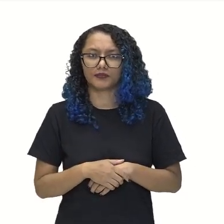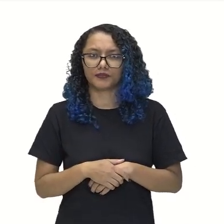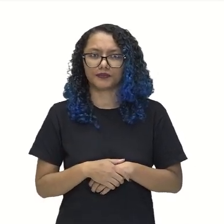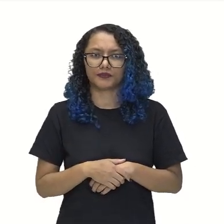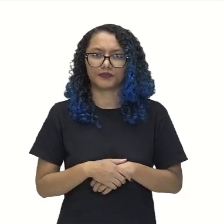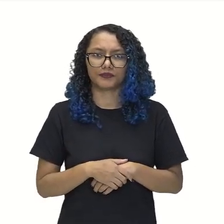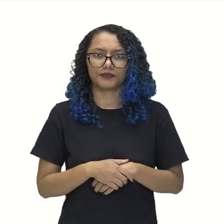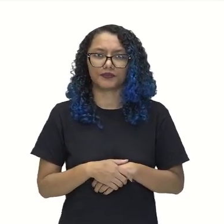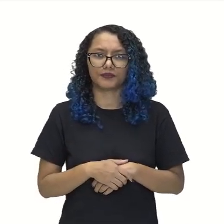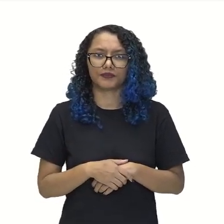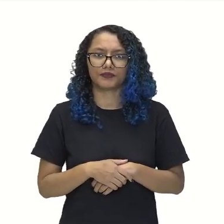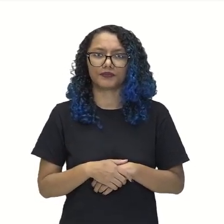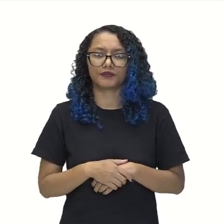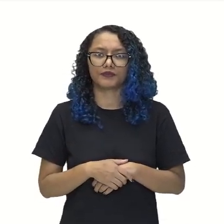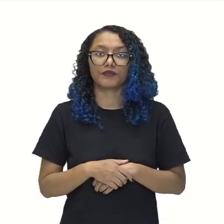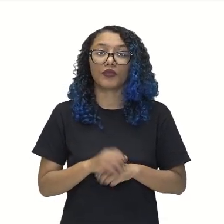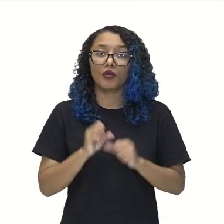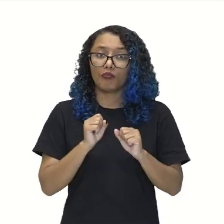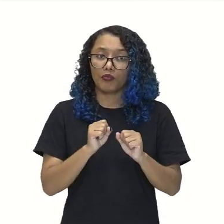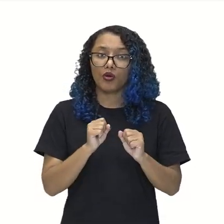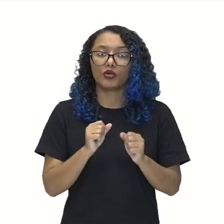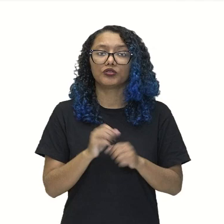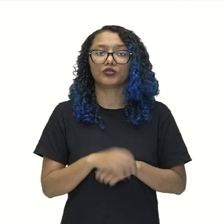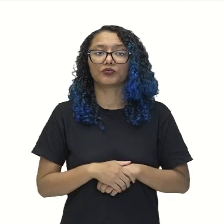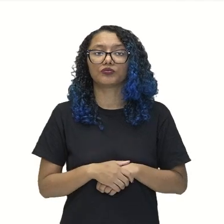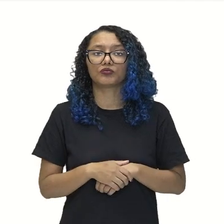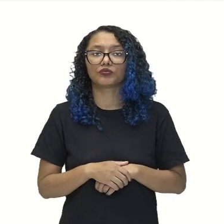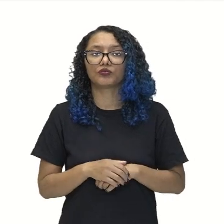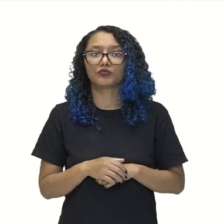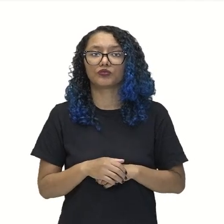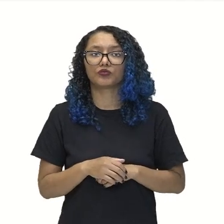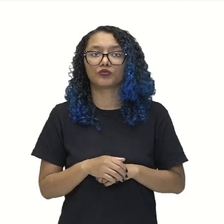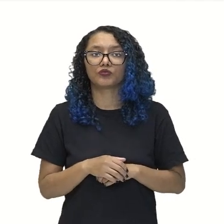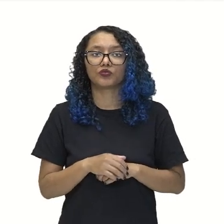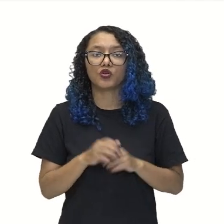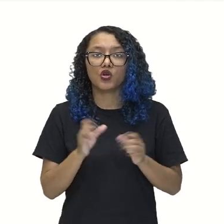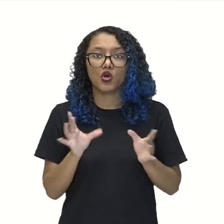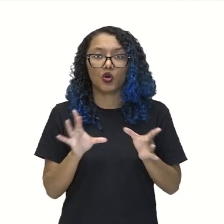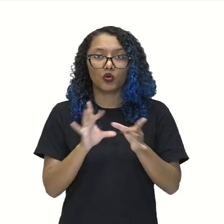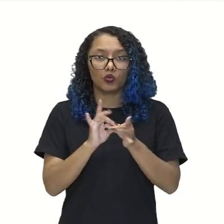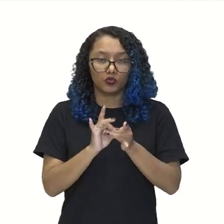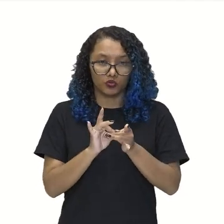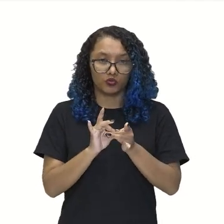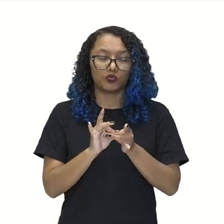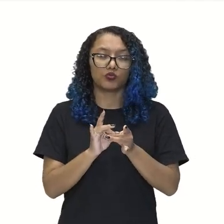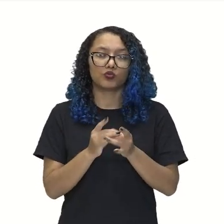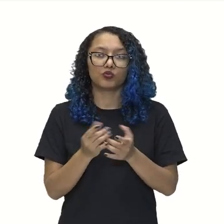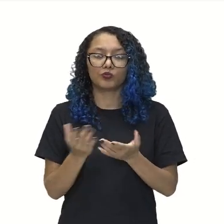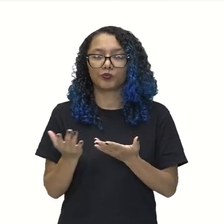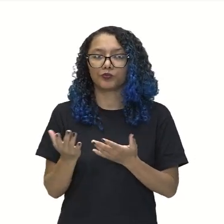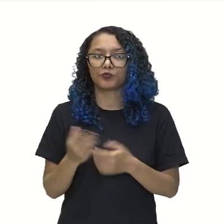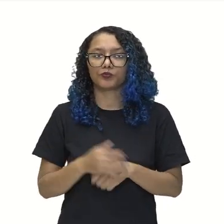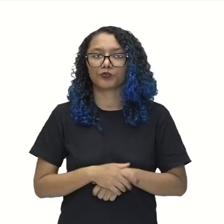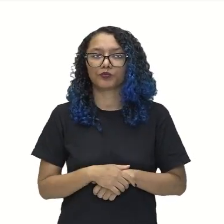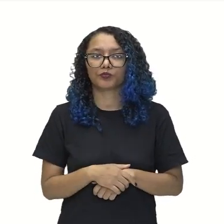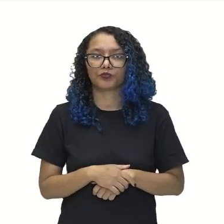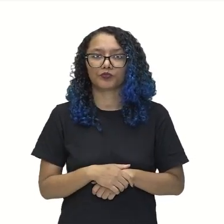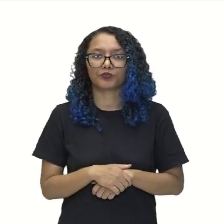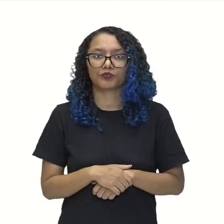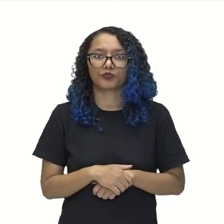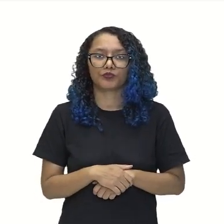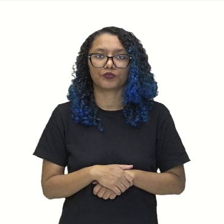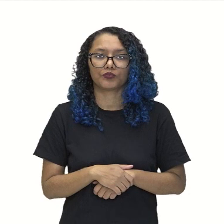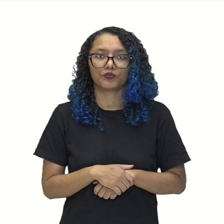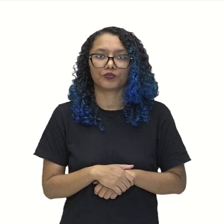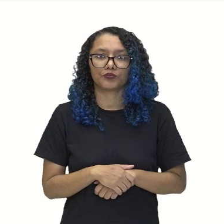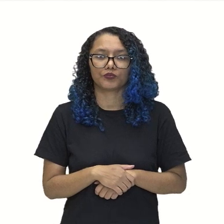a junção das duas situações, olha. Então, o sistema, ele vai ficar exatamente com